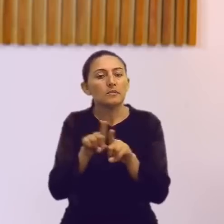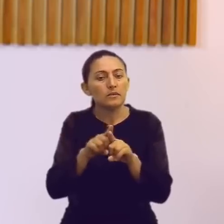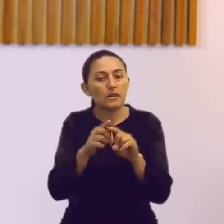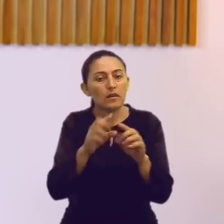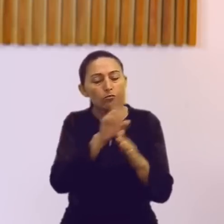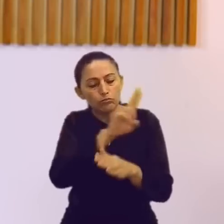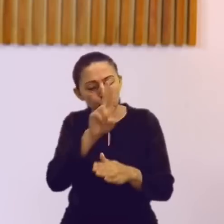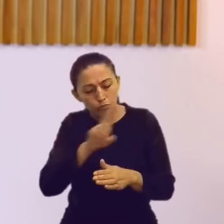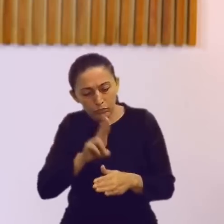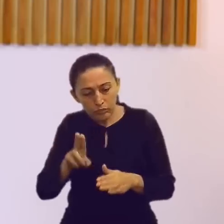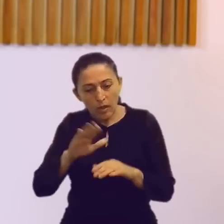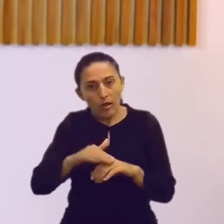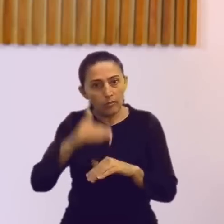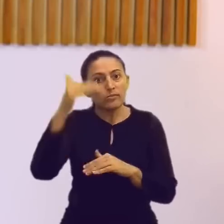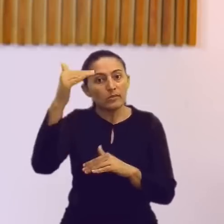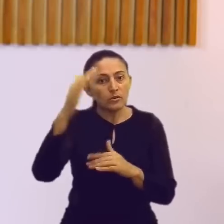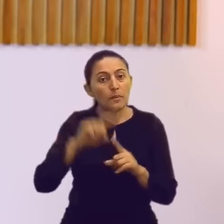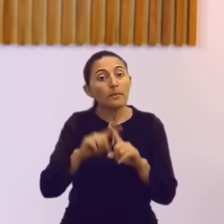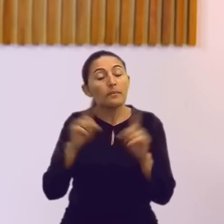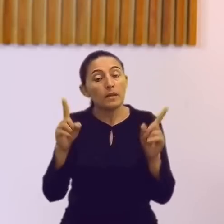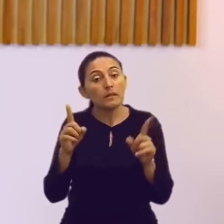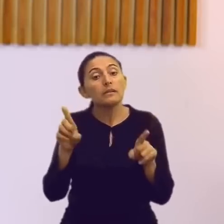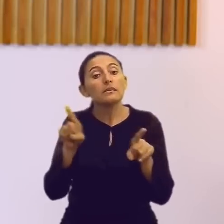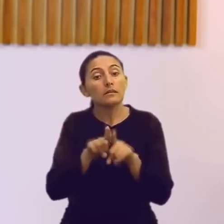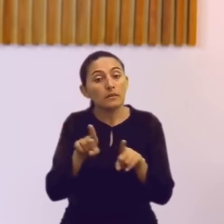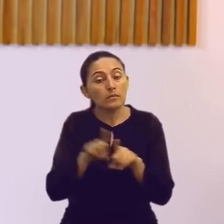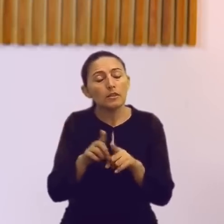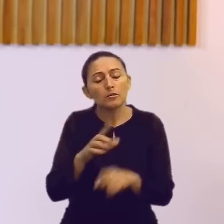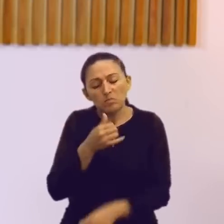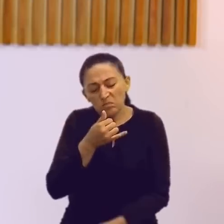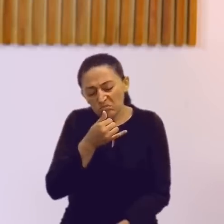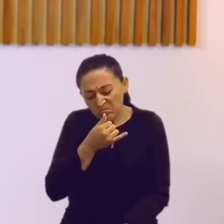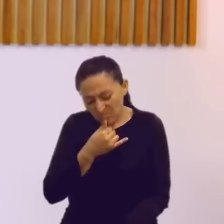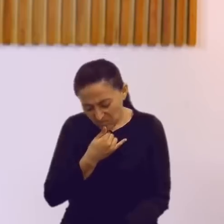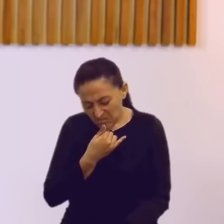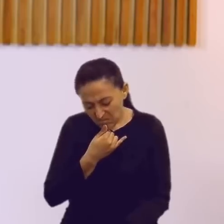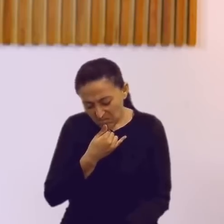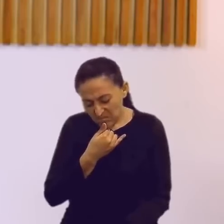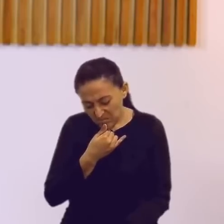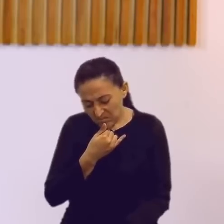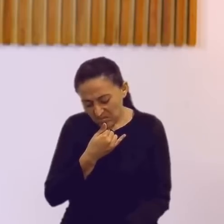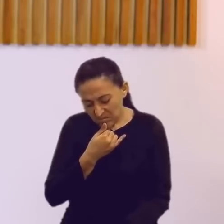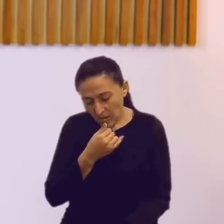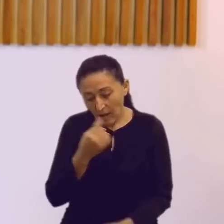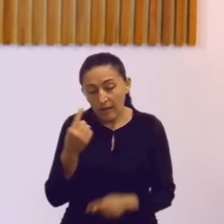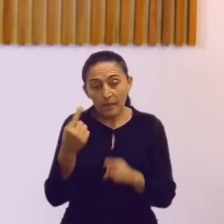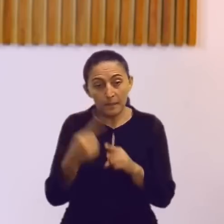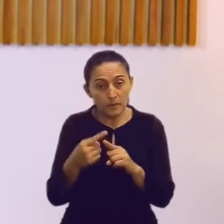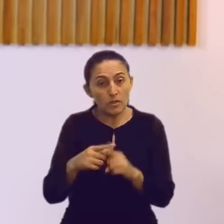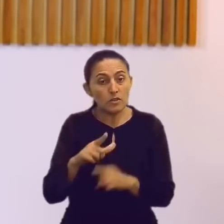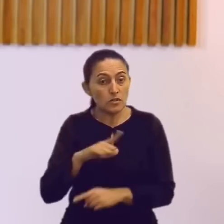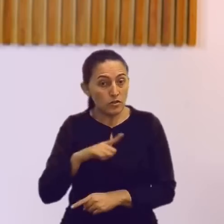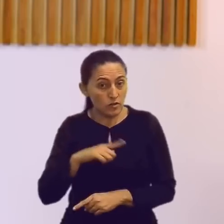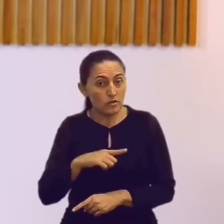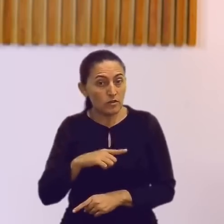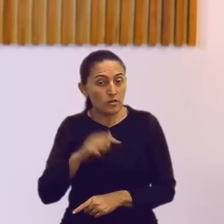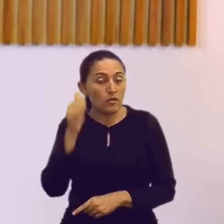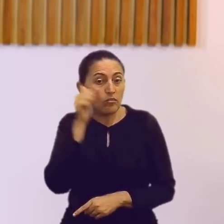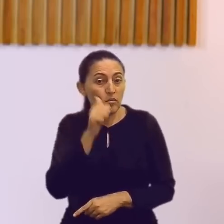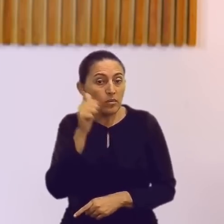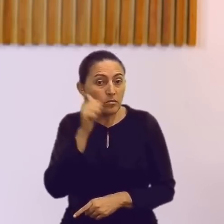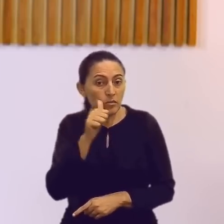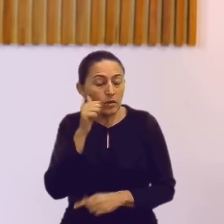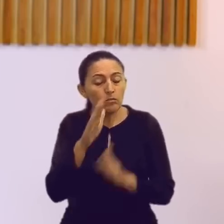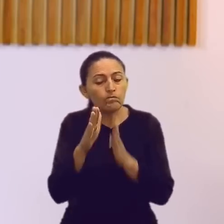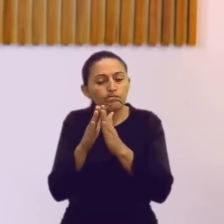acréscimo. Mas o pastor também mencionou que estava muito triste, porque tinha também um